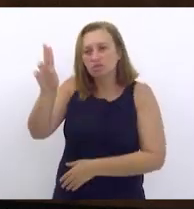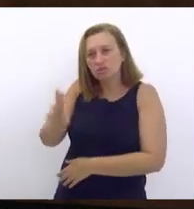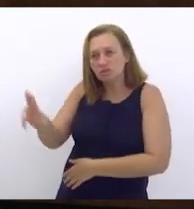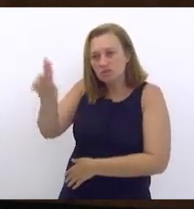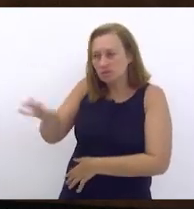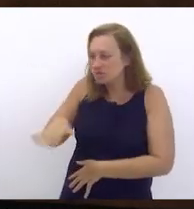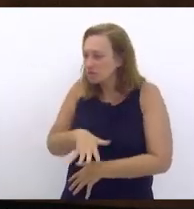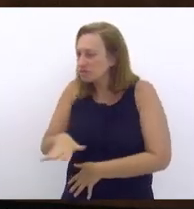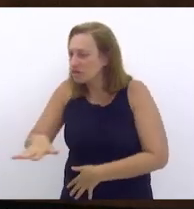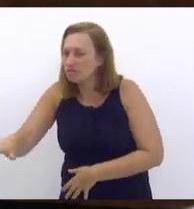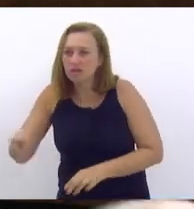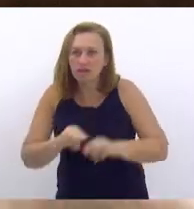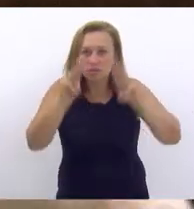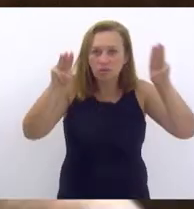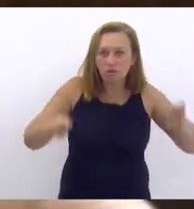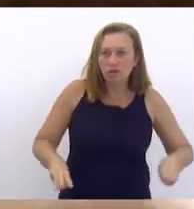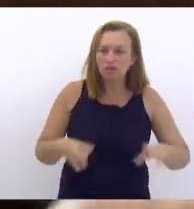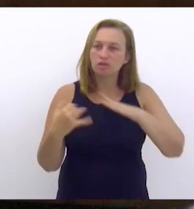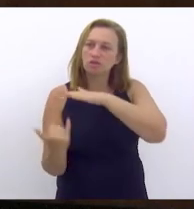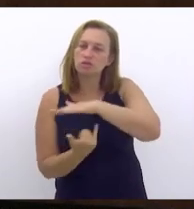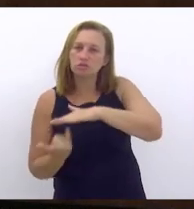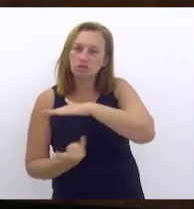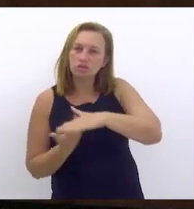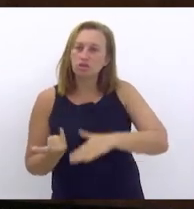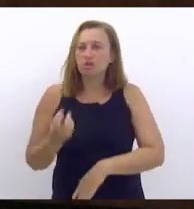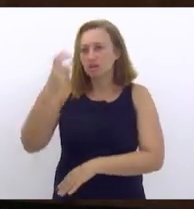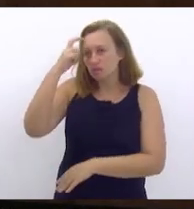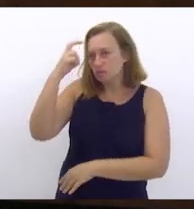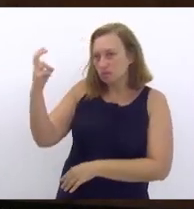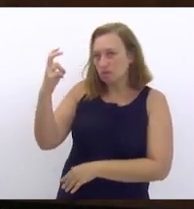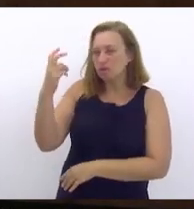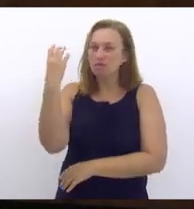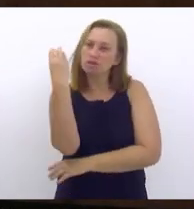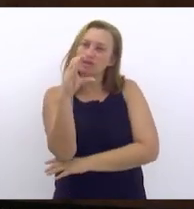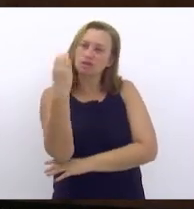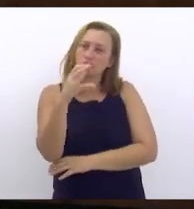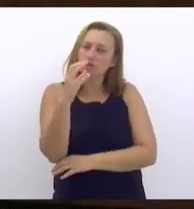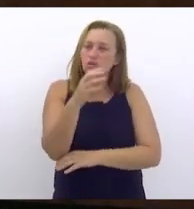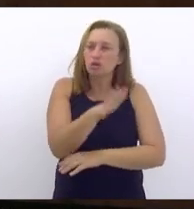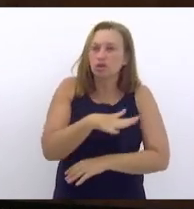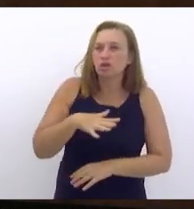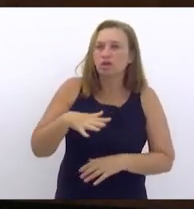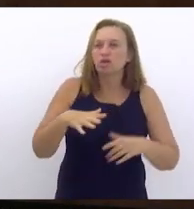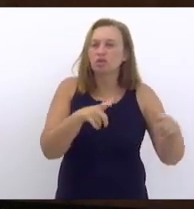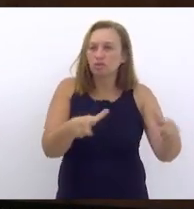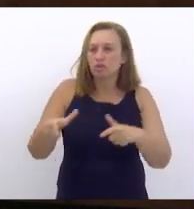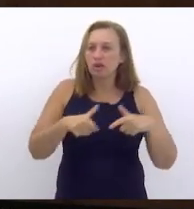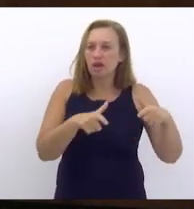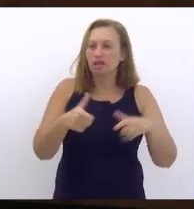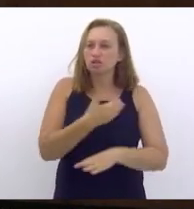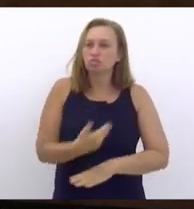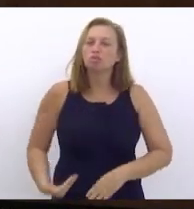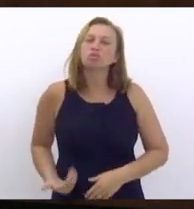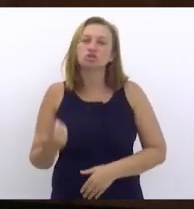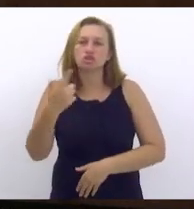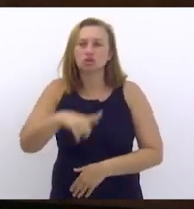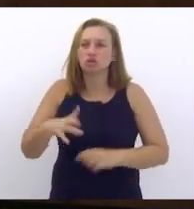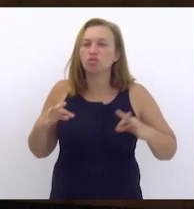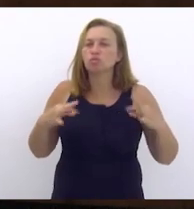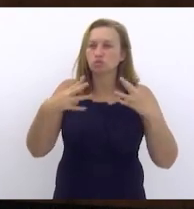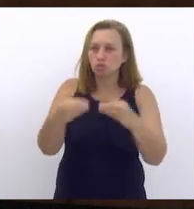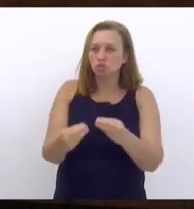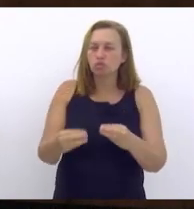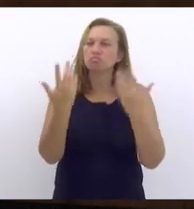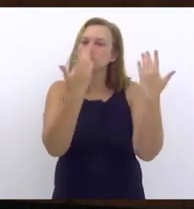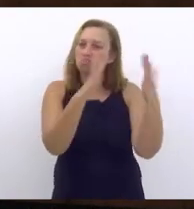comunidades, museus, instituições científico-culturais e locais públicos em todo o estado. Então, mais uma vez, e por tudo isso, eu gostaria